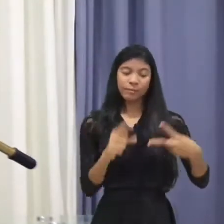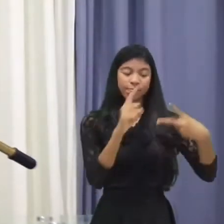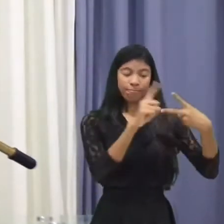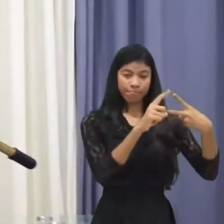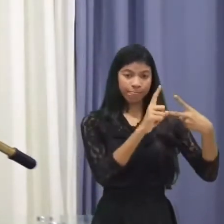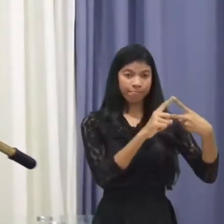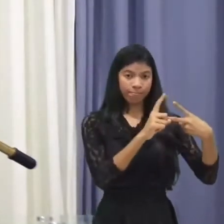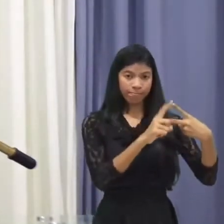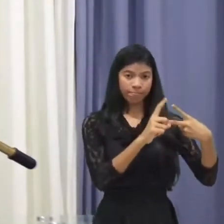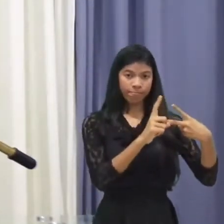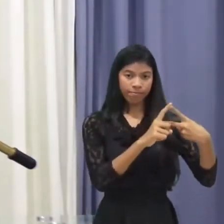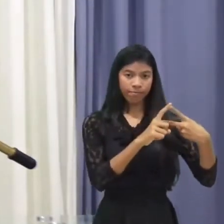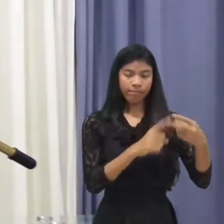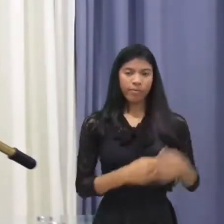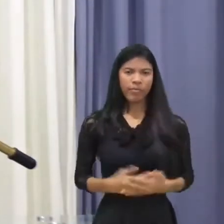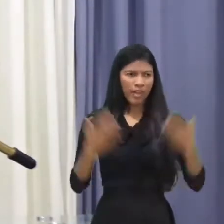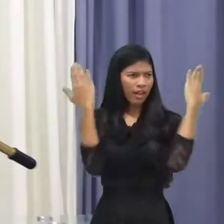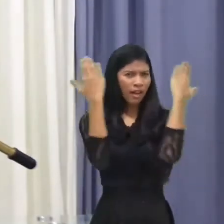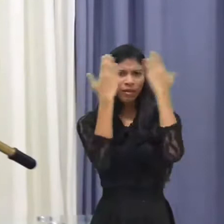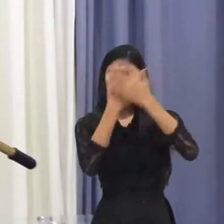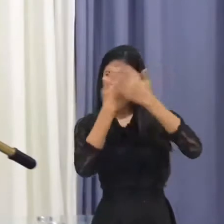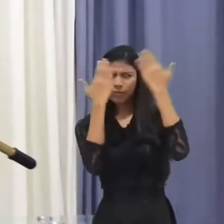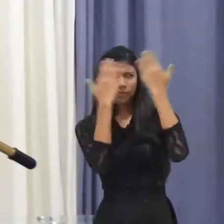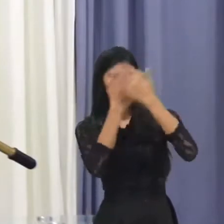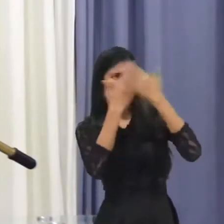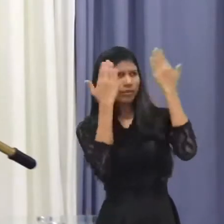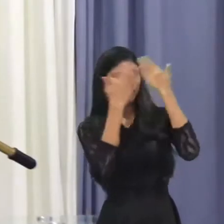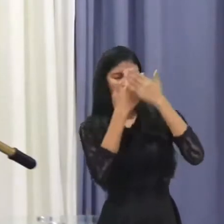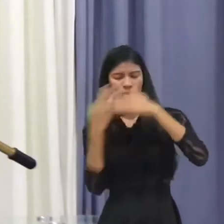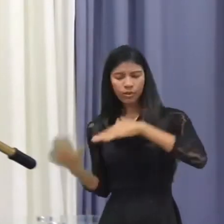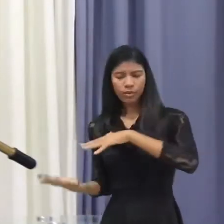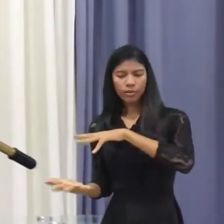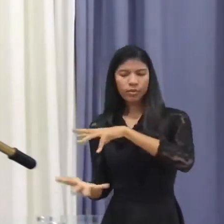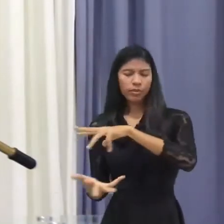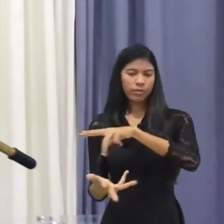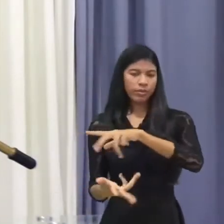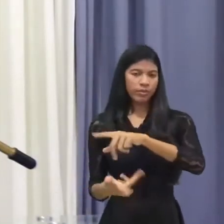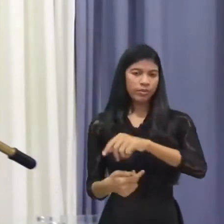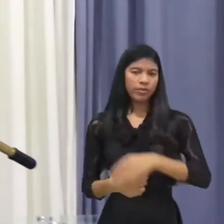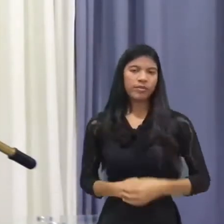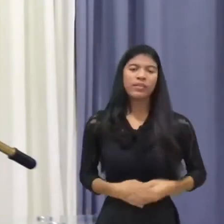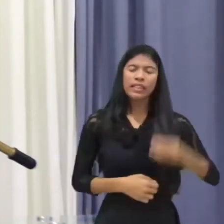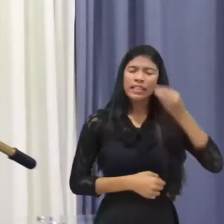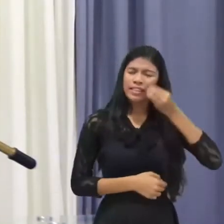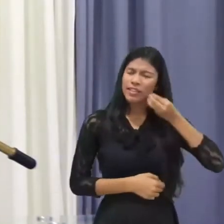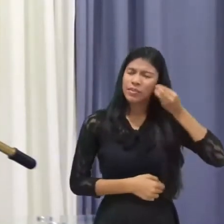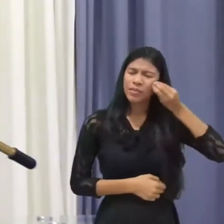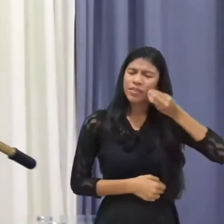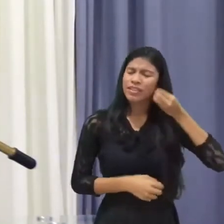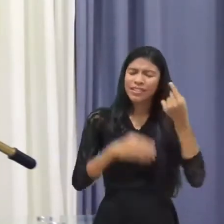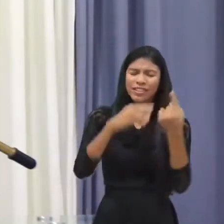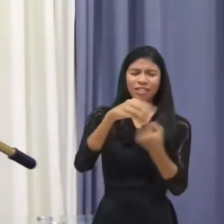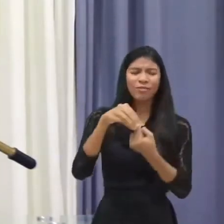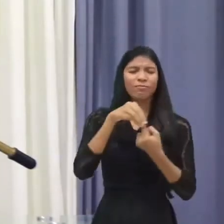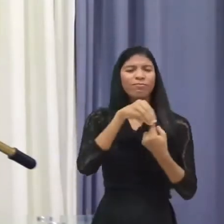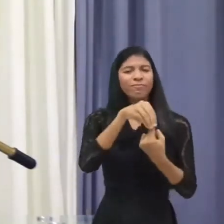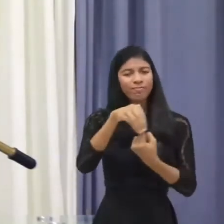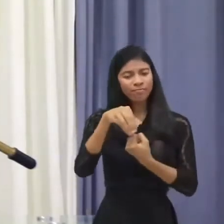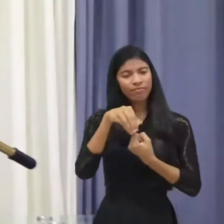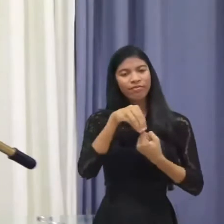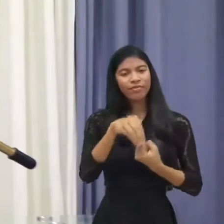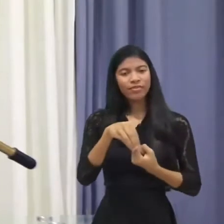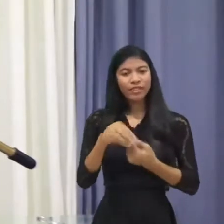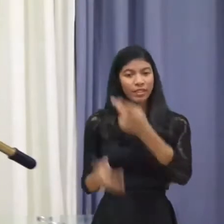primeira etapa, invisível para o mundo, experiência única e intransferível para